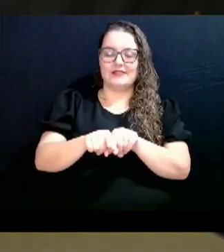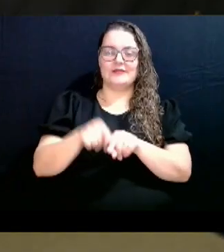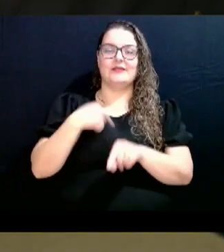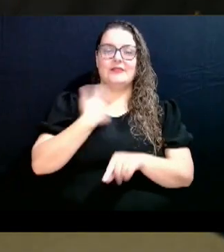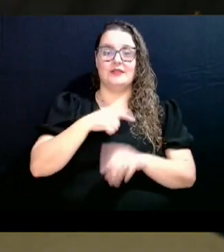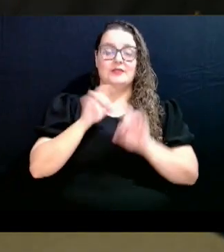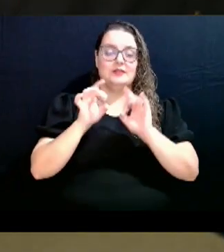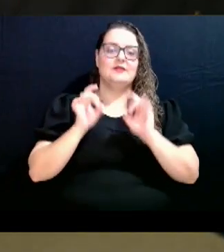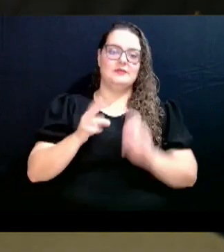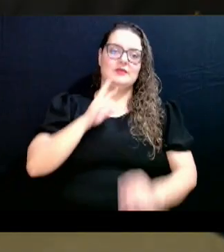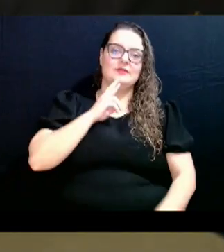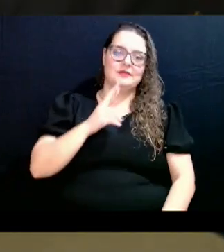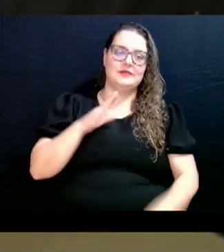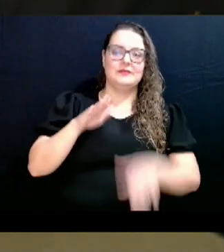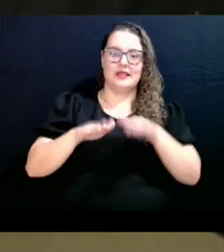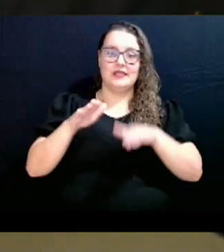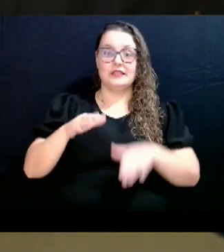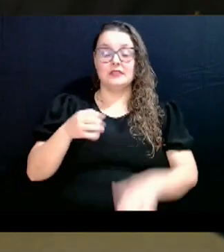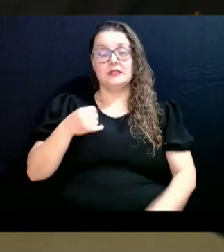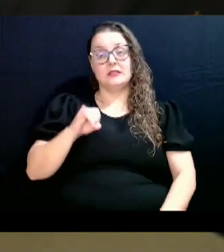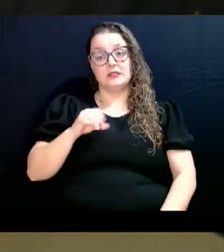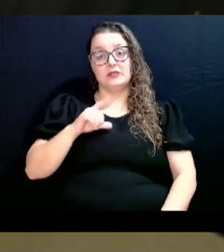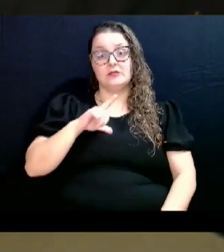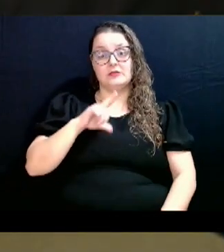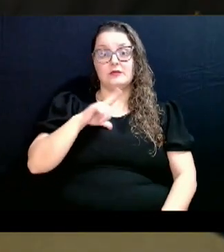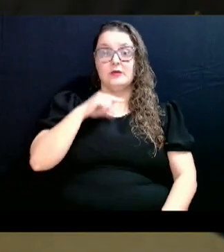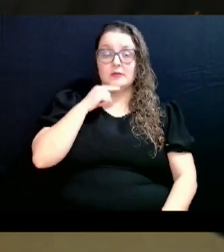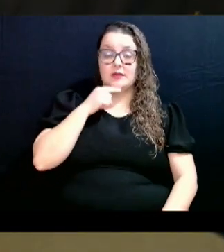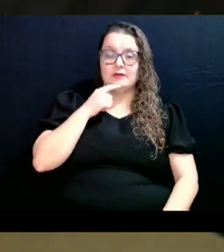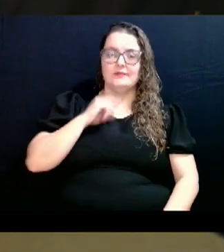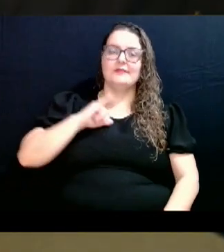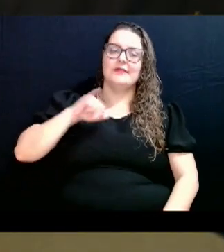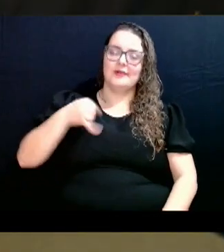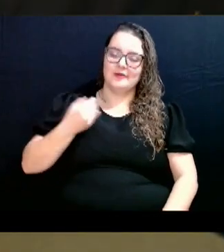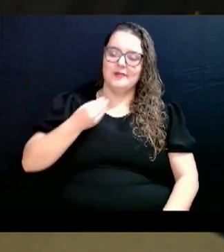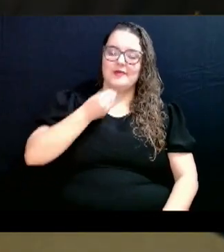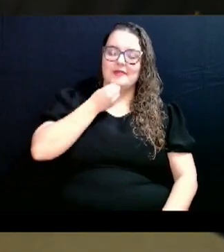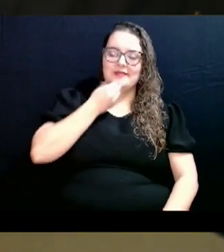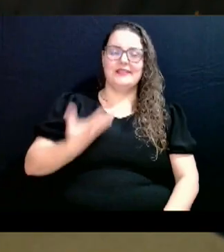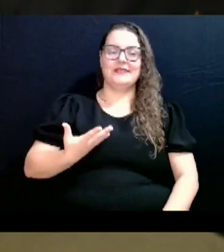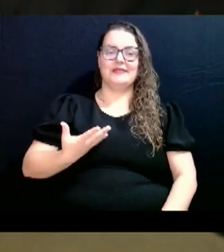repente, se você tiver uma dúvida. Então aproveite, esse é o momento,